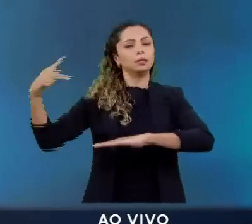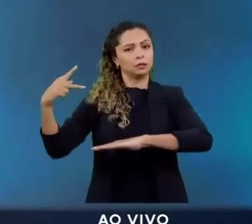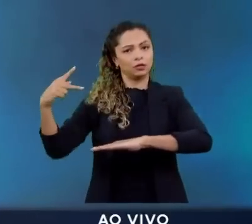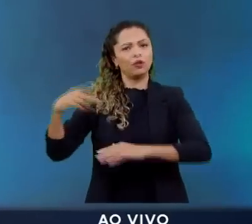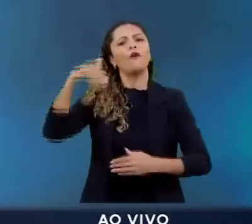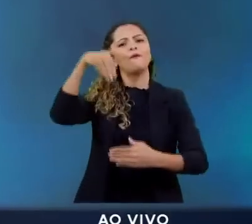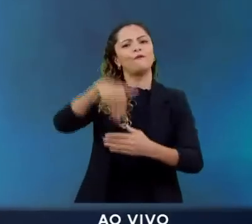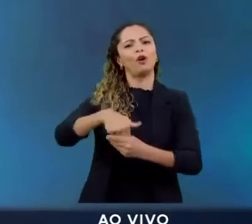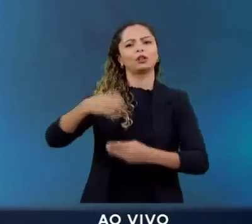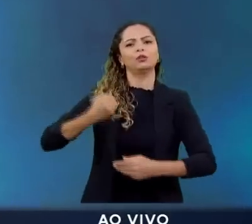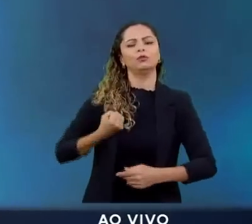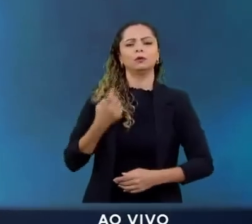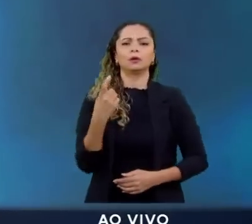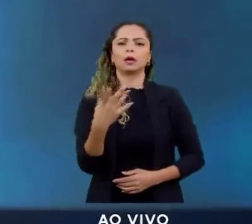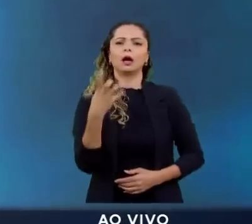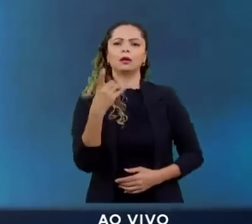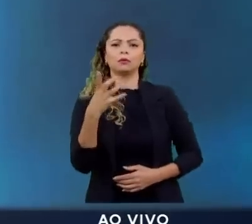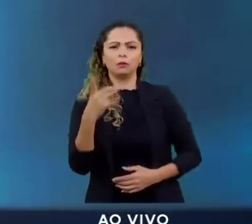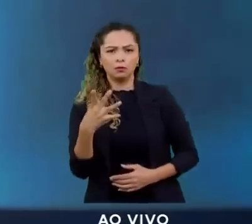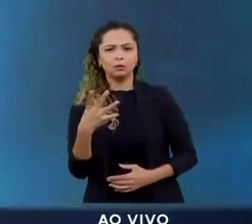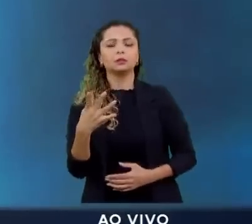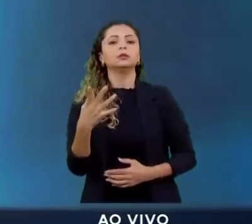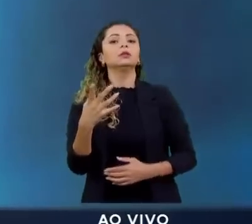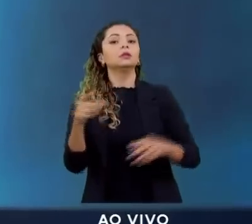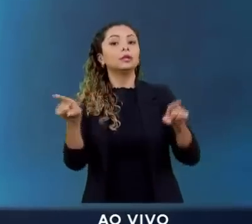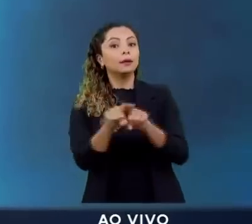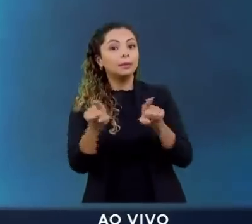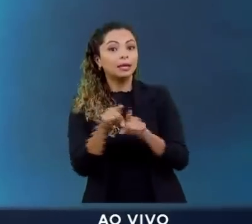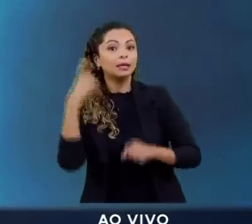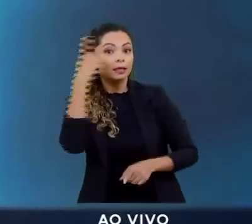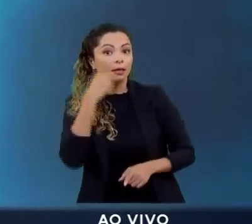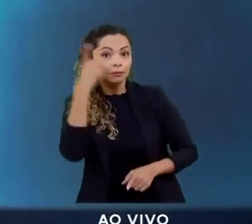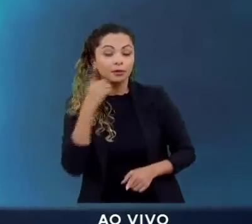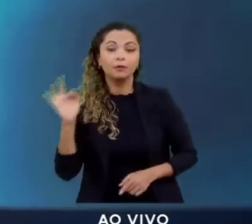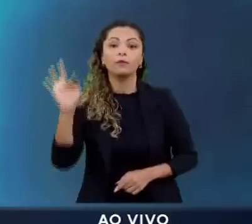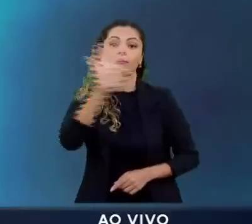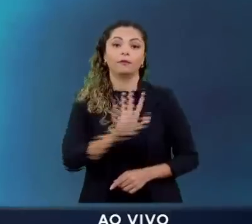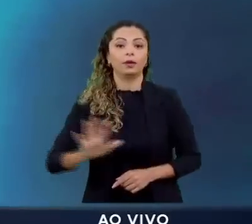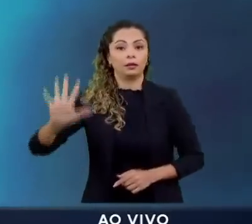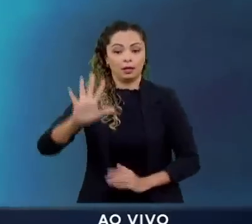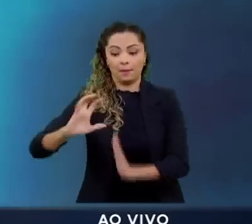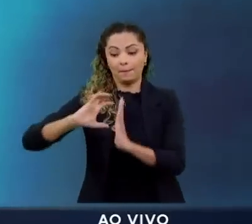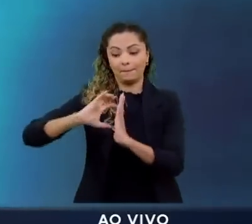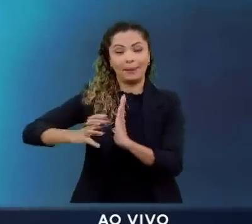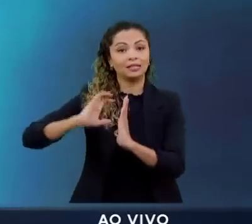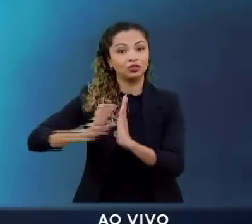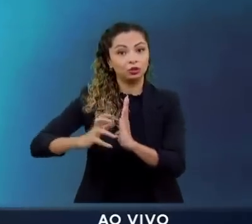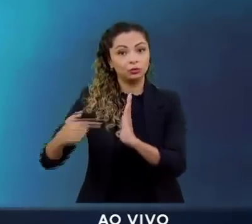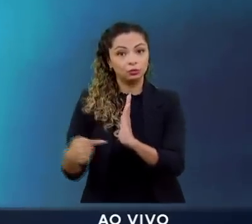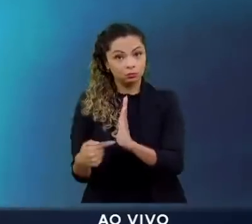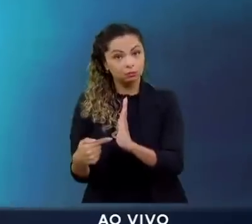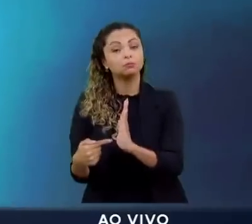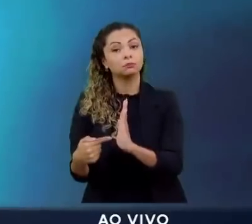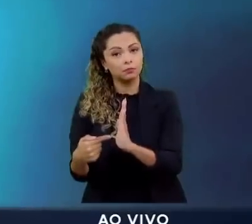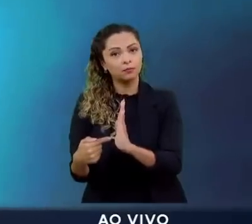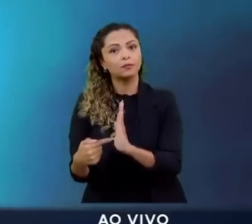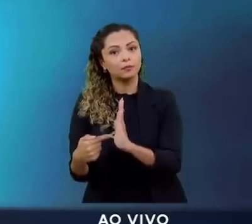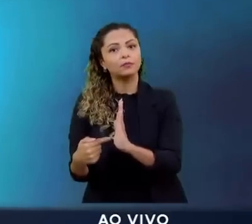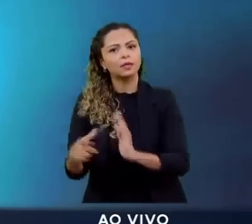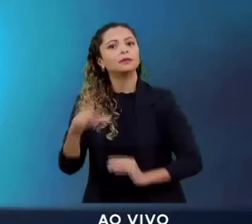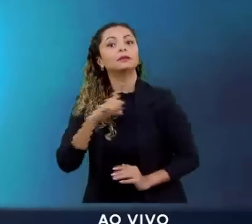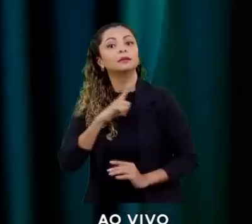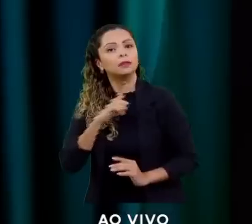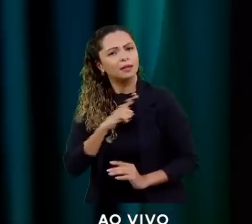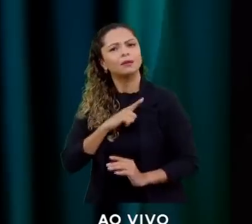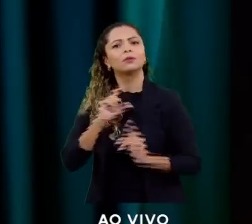para Deputado Federal o único partido se ele se orgulha de ser o partido de ficha limpa